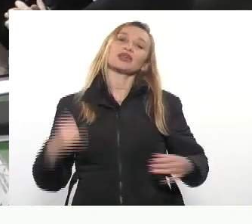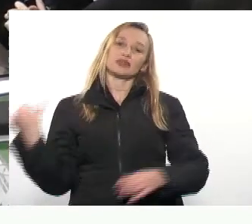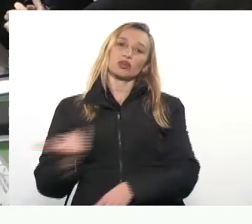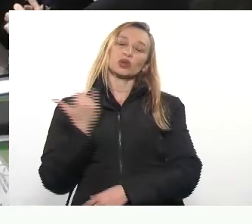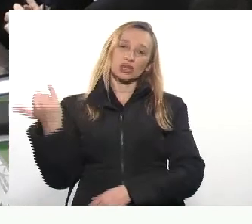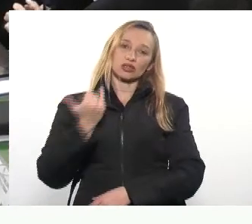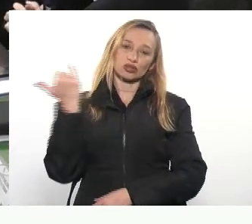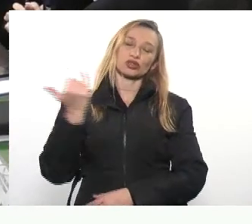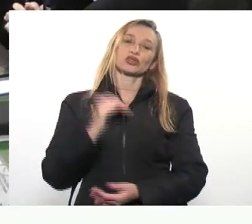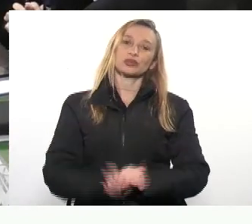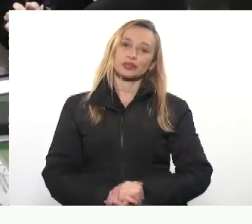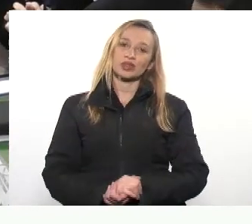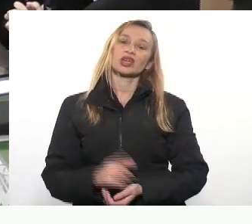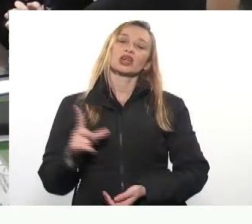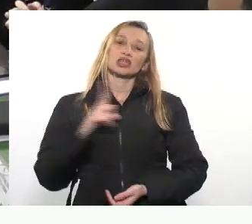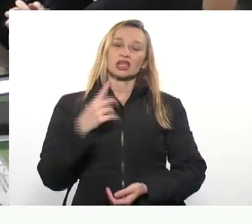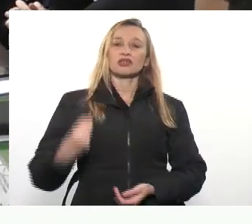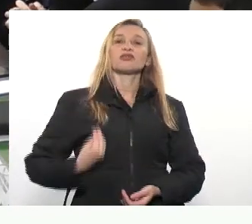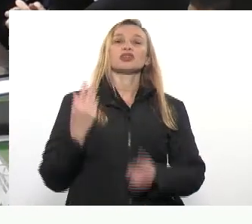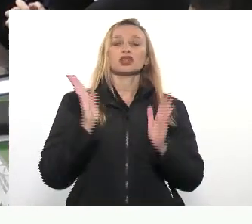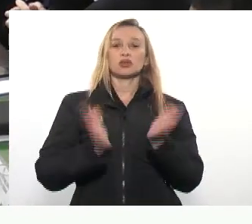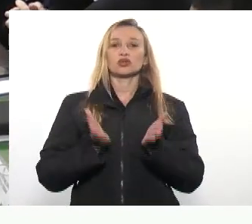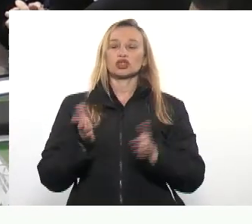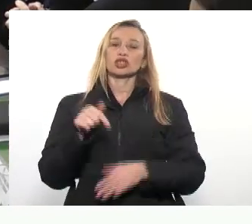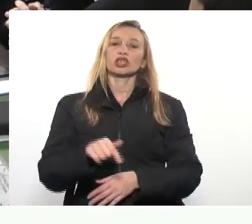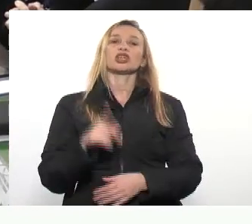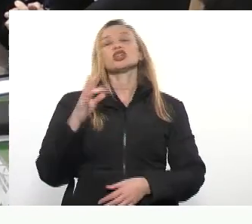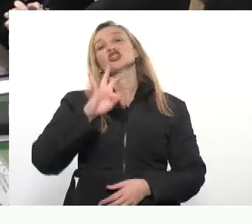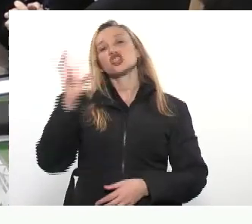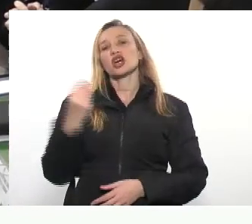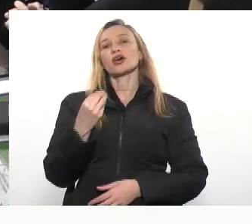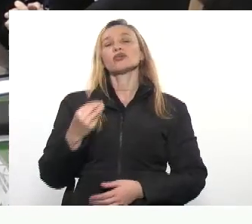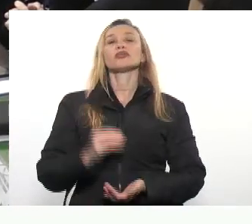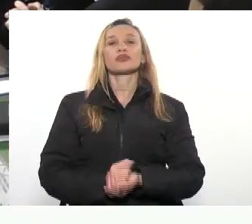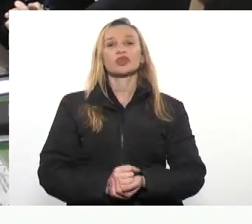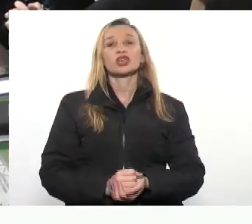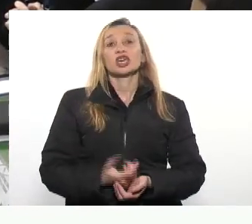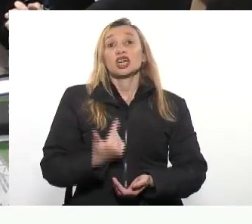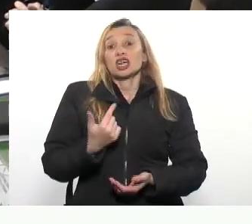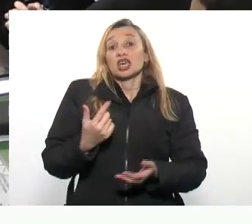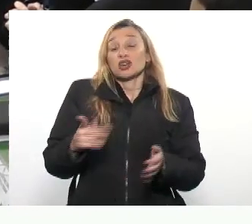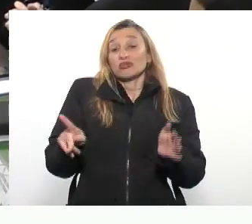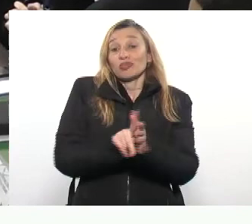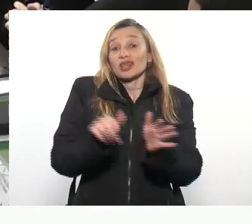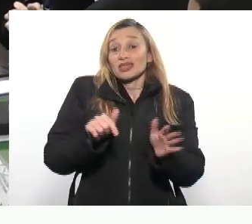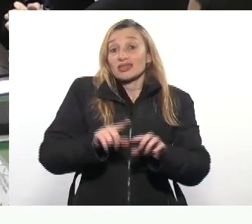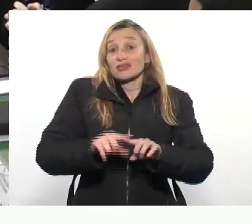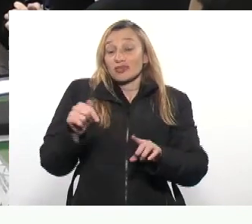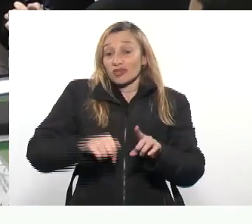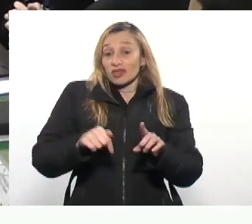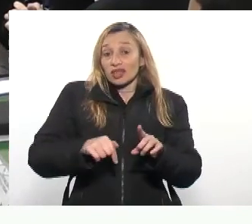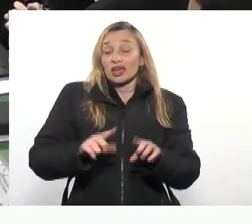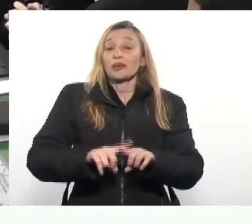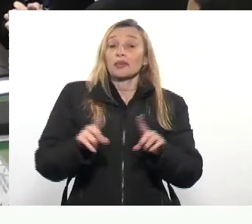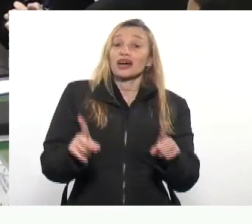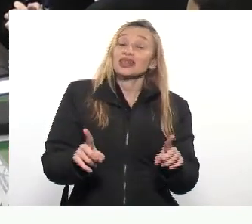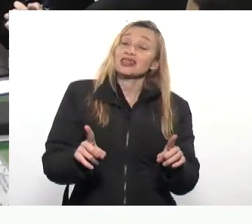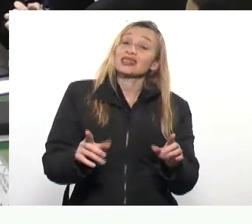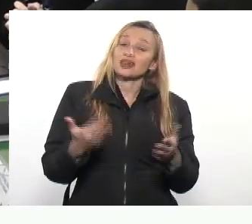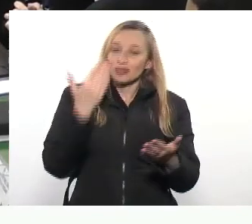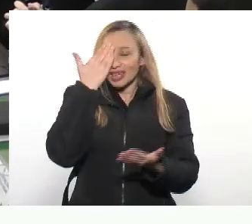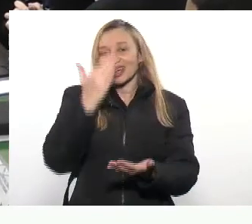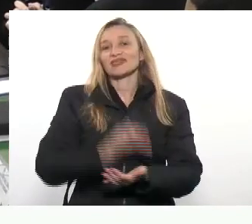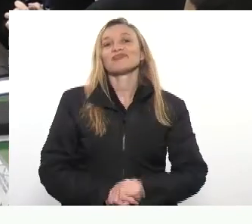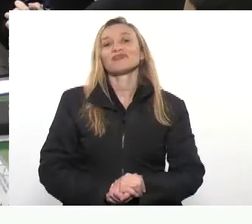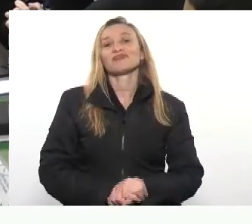importante que esteve aqui presente hoje, Tiago Pampolha. Apesar de eu não ser membro, obrigado pela... Membro emérito.